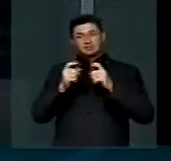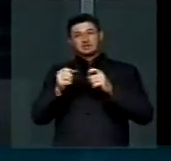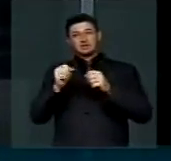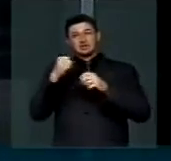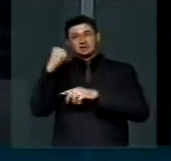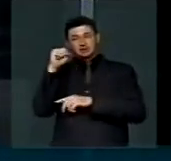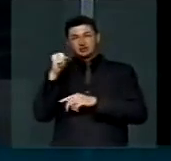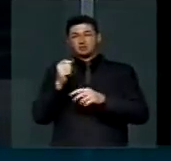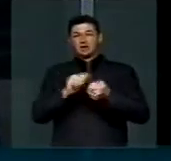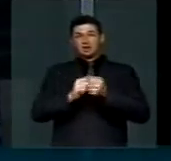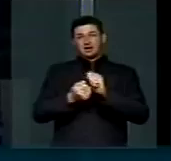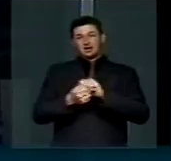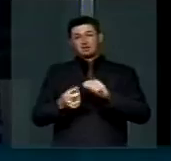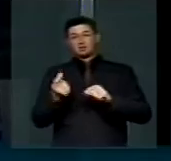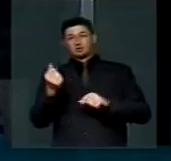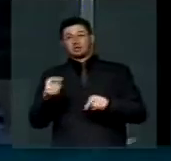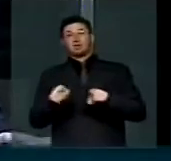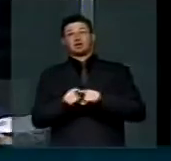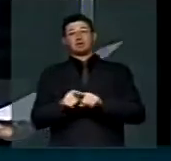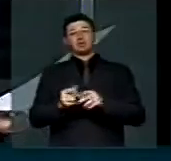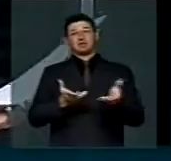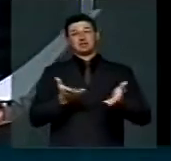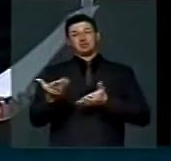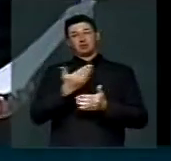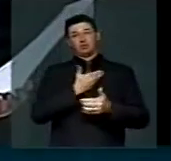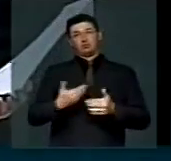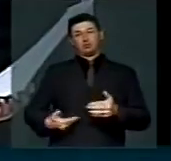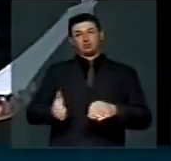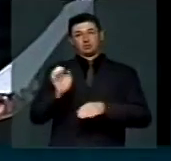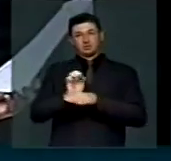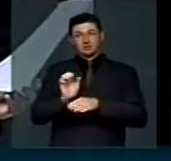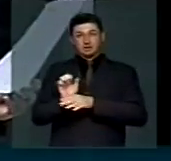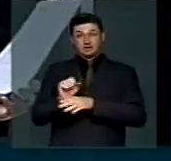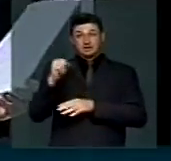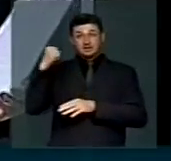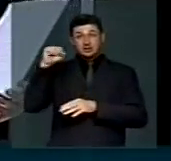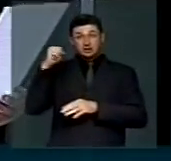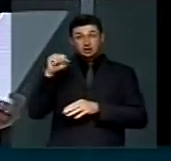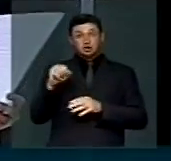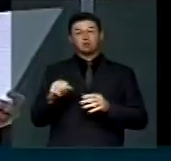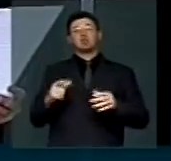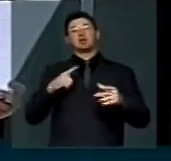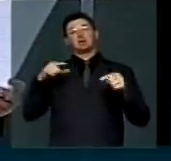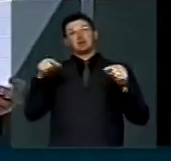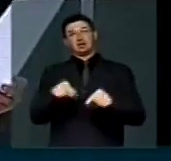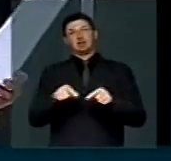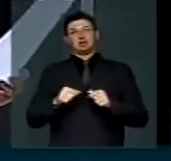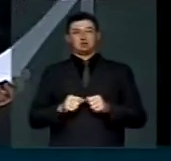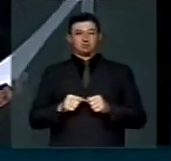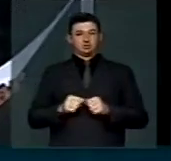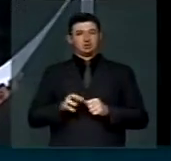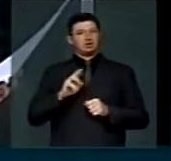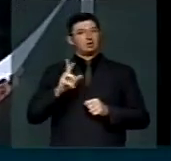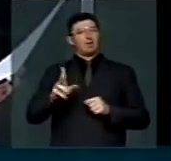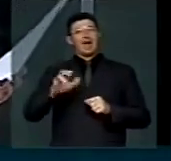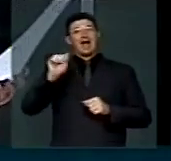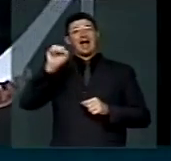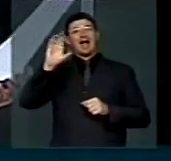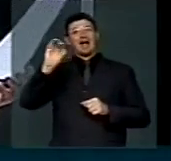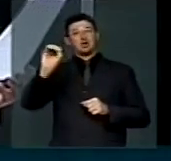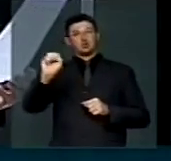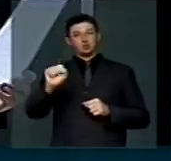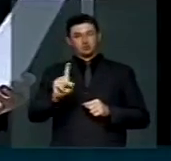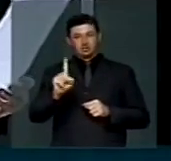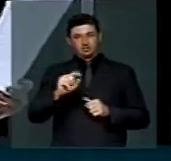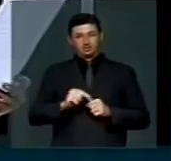o reajuste aos servidores públicos estaduais. Sergipe se encontra nessa situação. Não por acaso, o